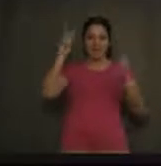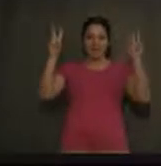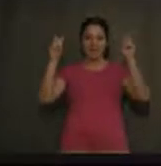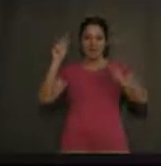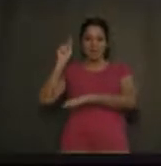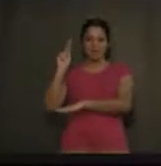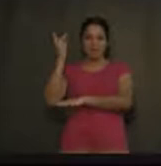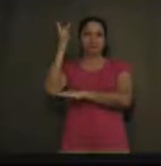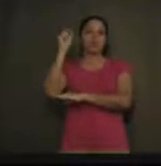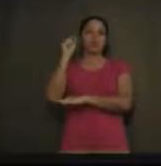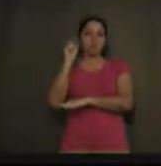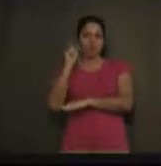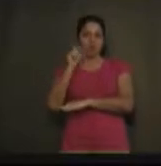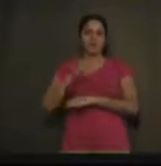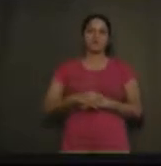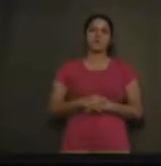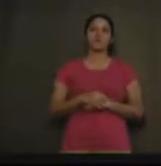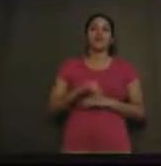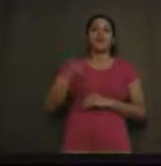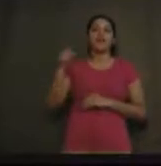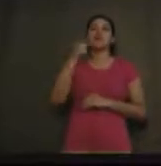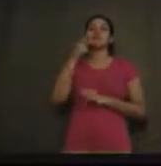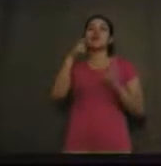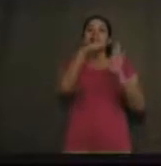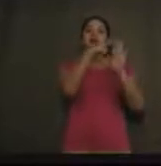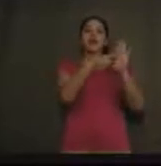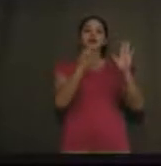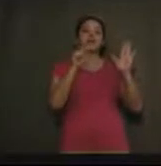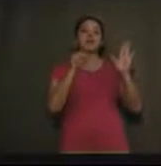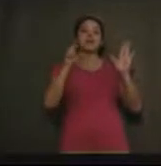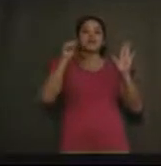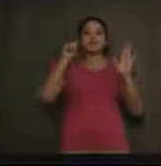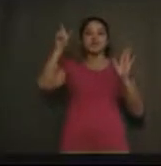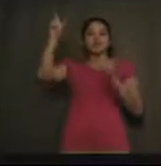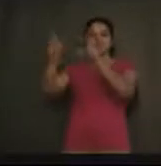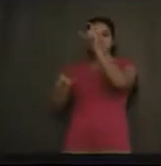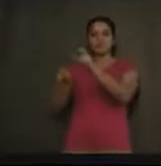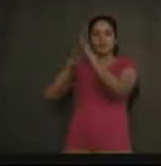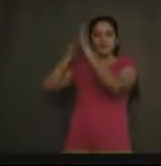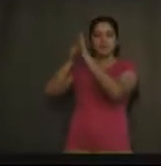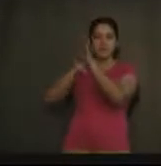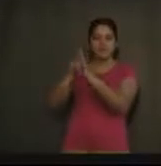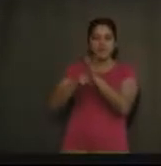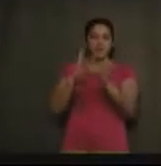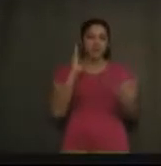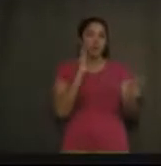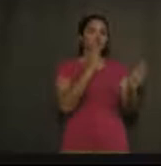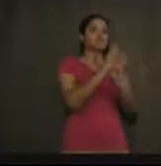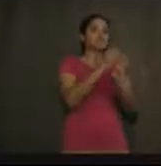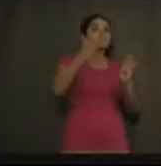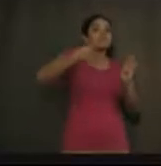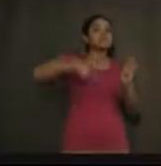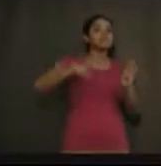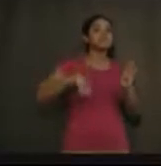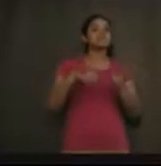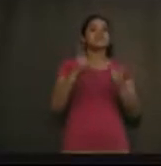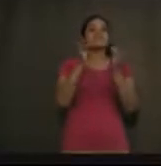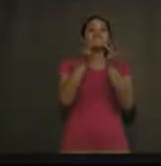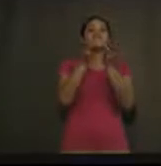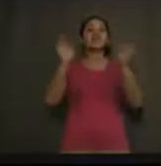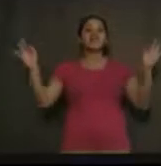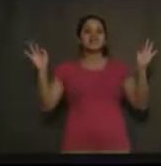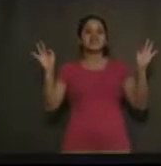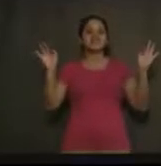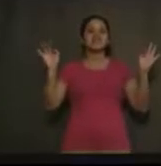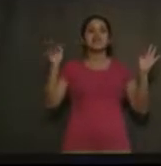o regulamento do prêmio dizia que cada trabalho seria identificado por uma frase em latim e seria